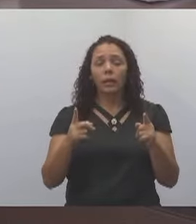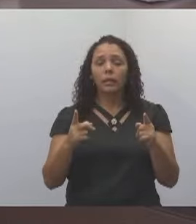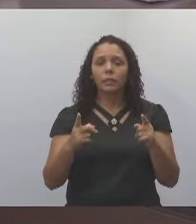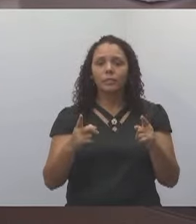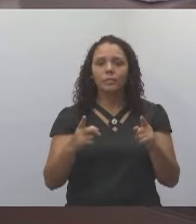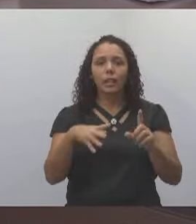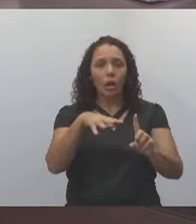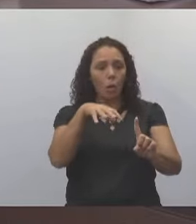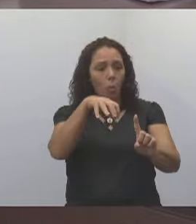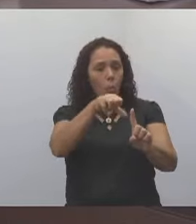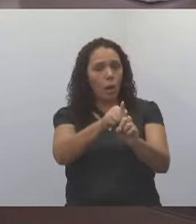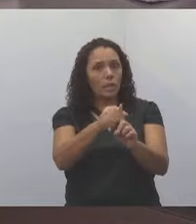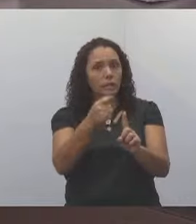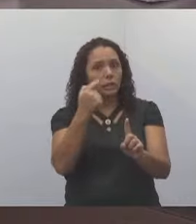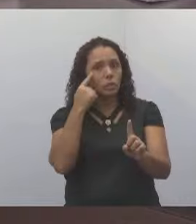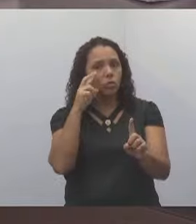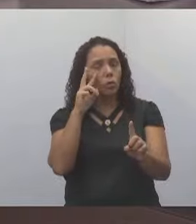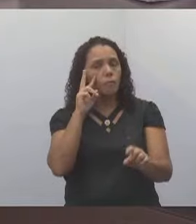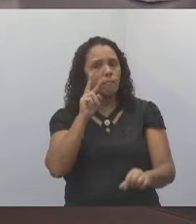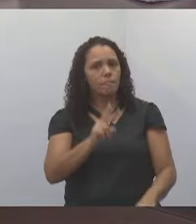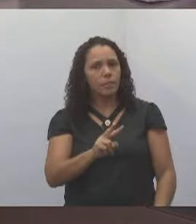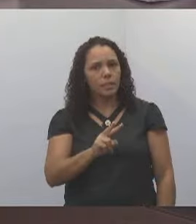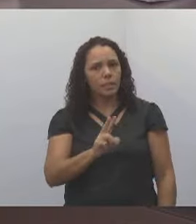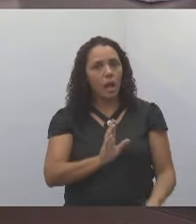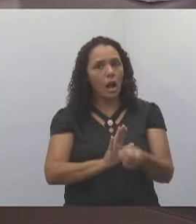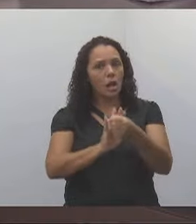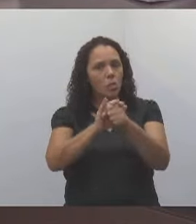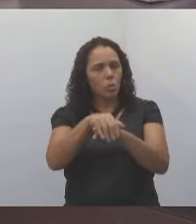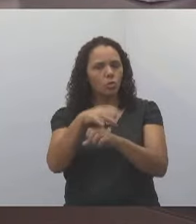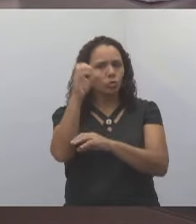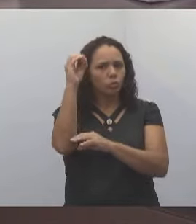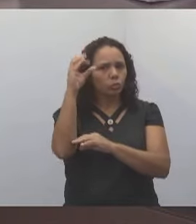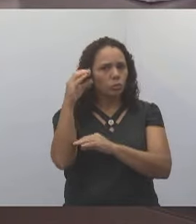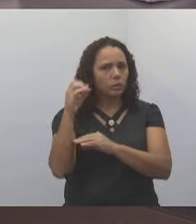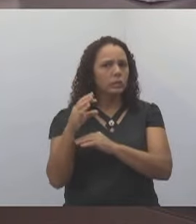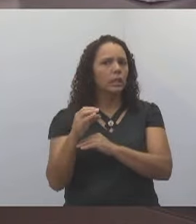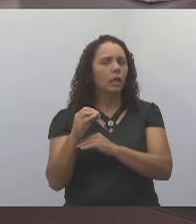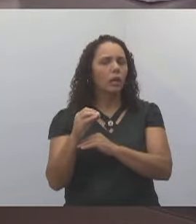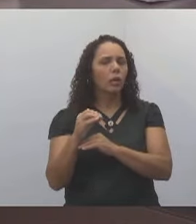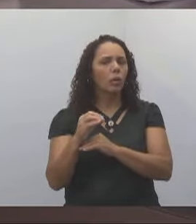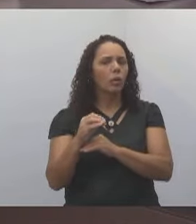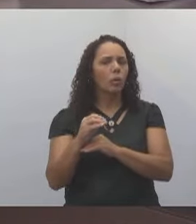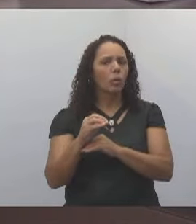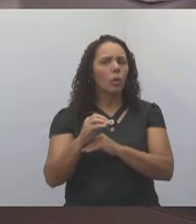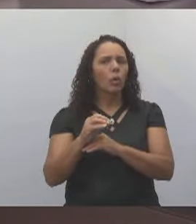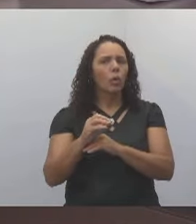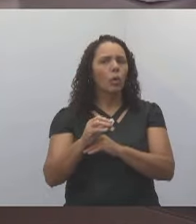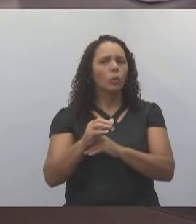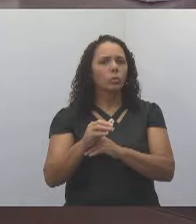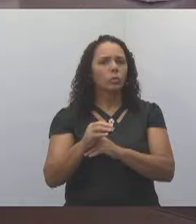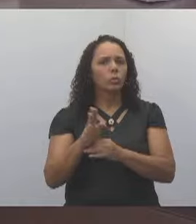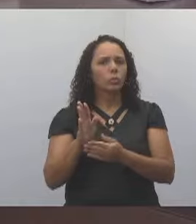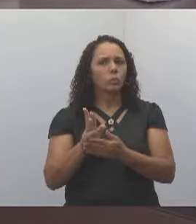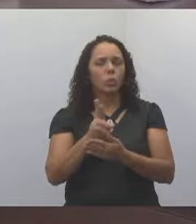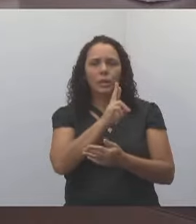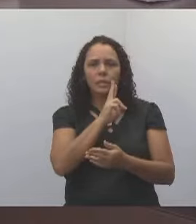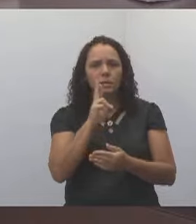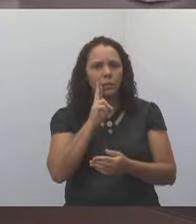um acidente que eu vi à noite, ali naquele sinal ali do Rancho Mineiro. Ali nenhum